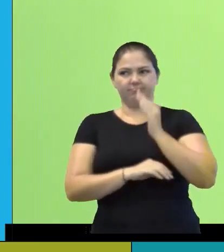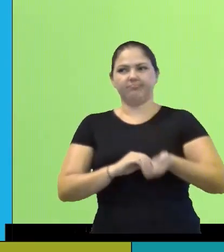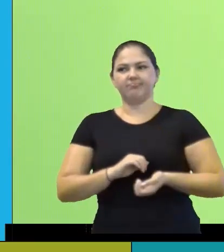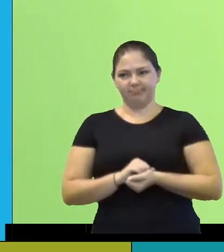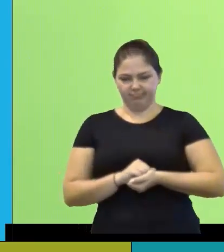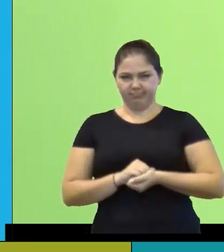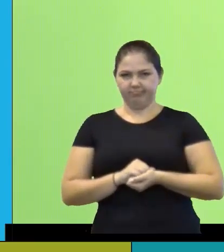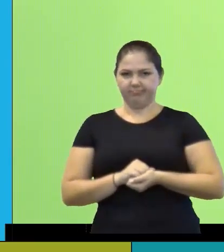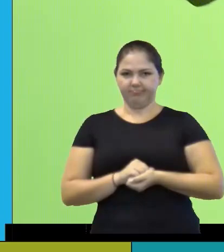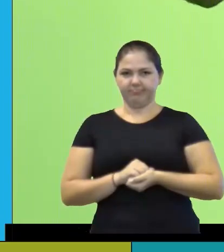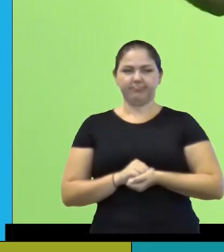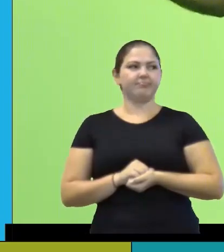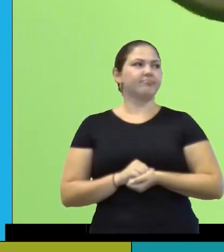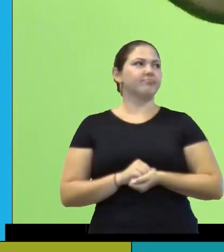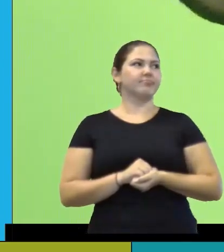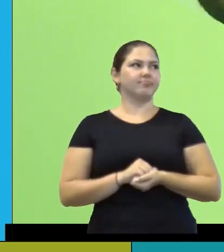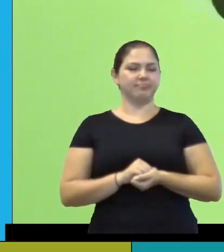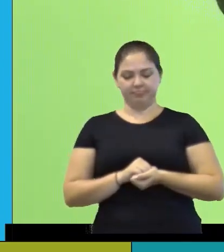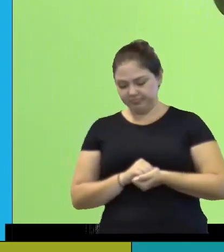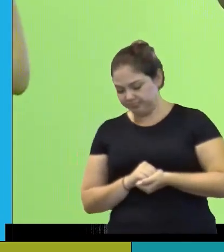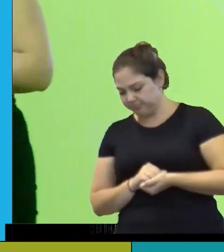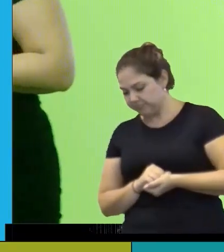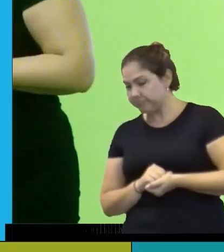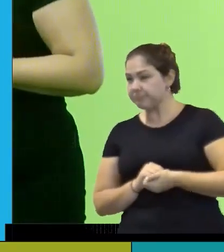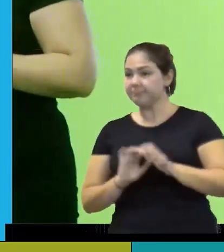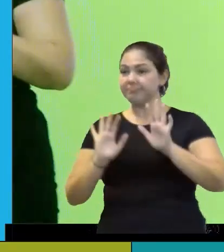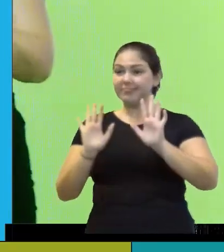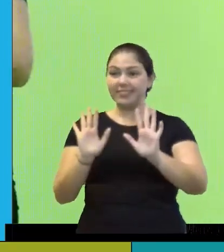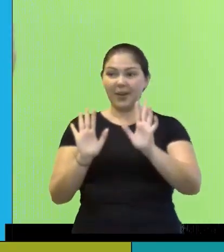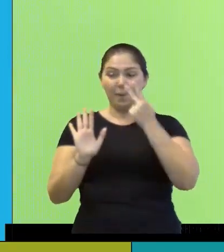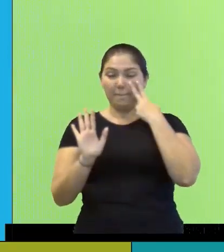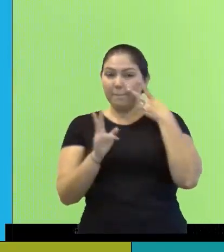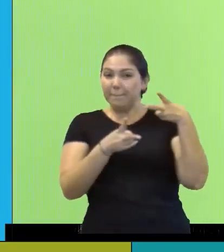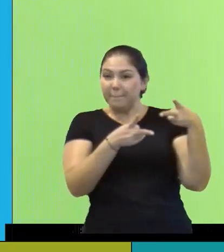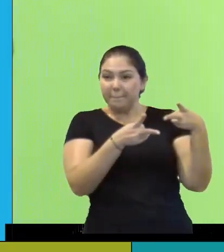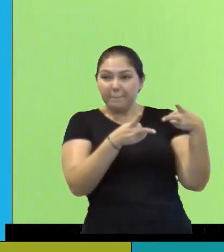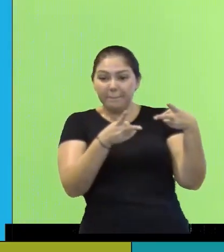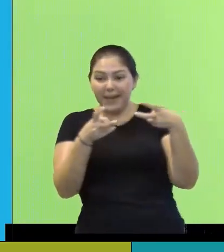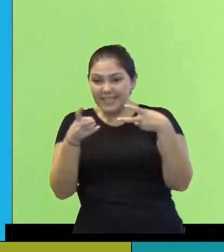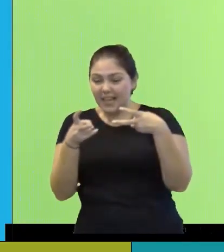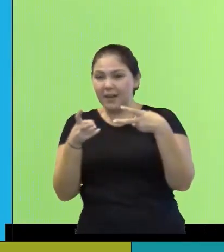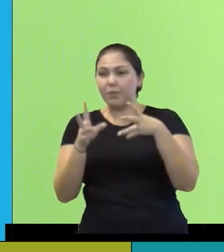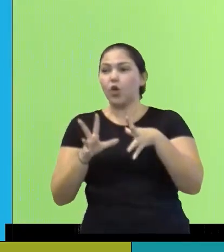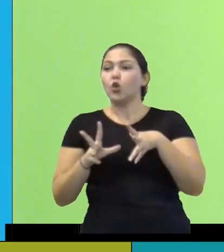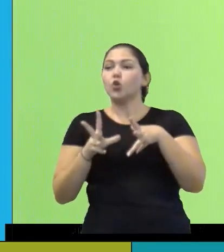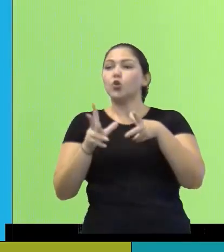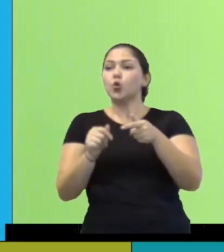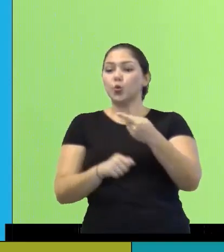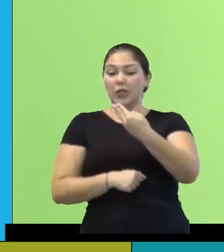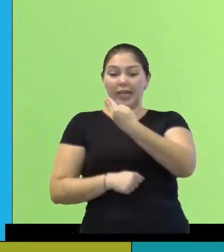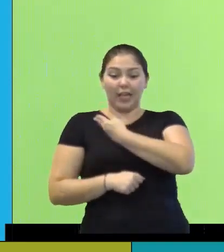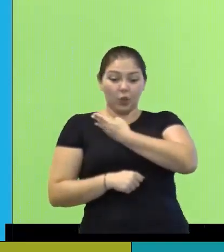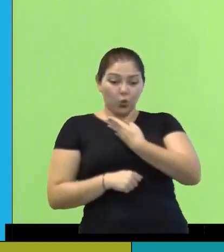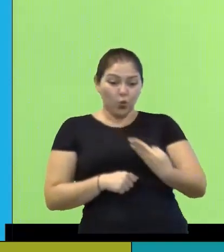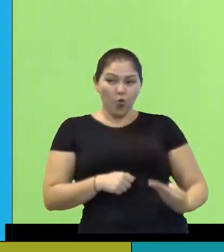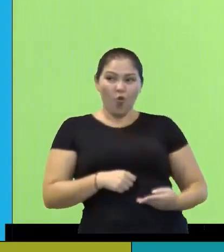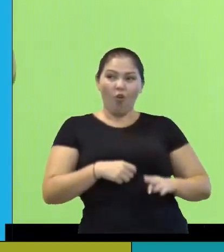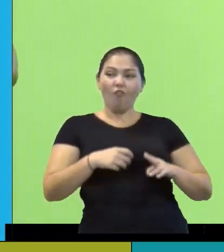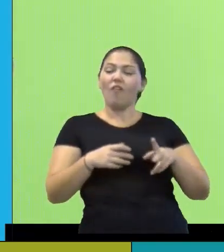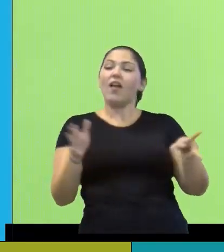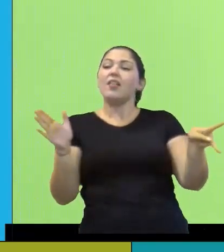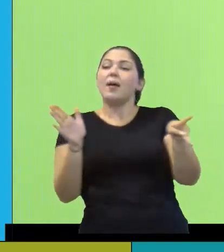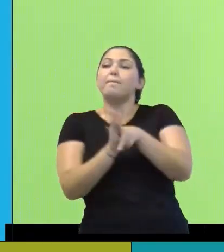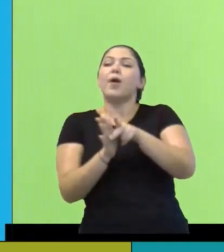do povo, poder comum. Percebam que a coisa pública é a coisa do povo. Maquiavel,